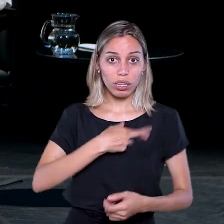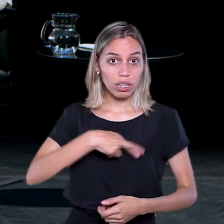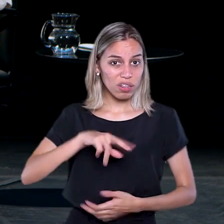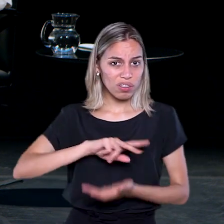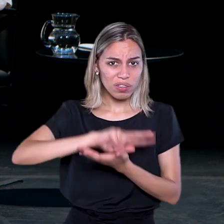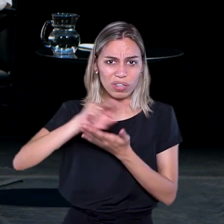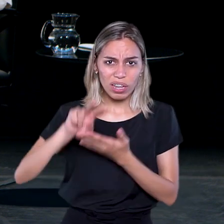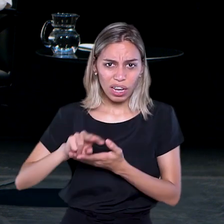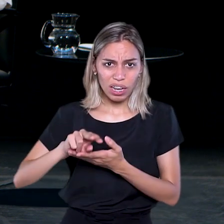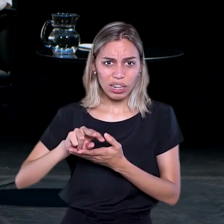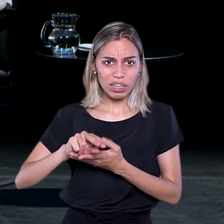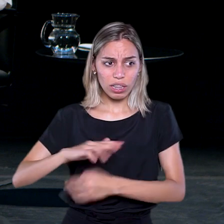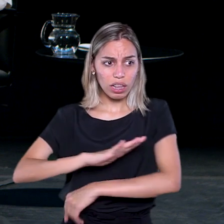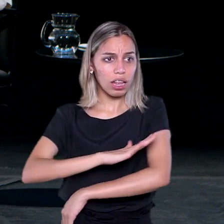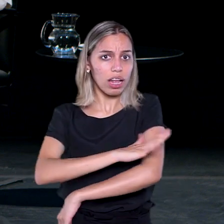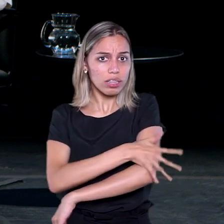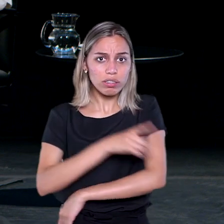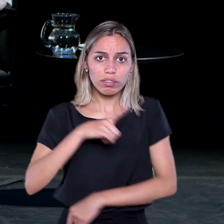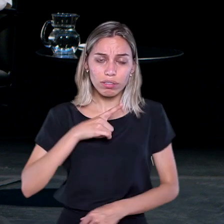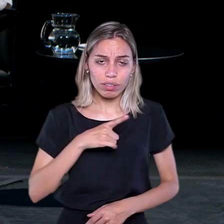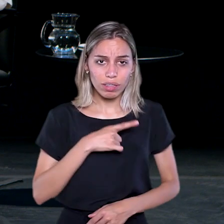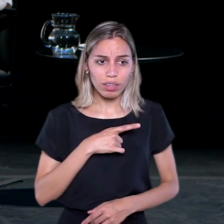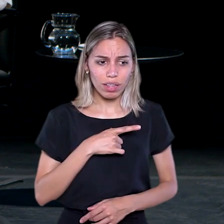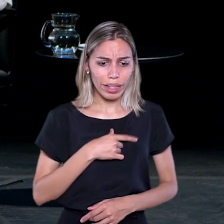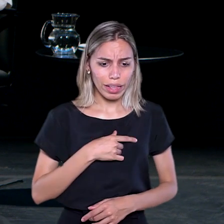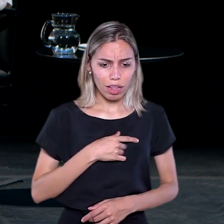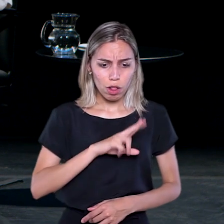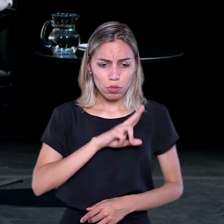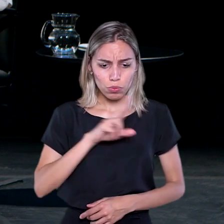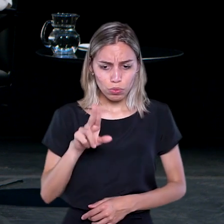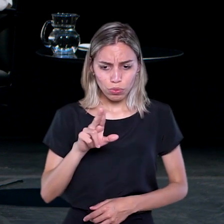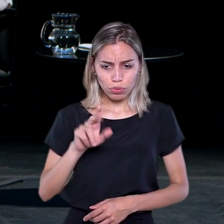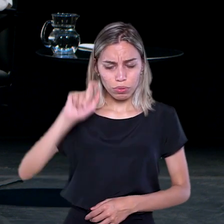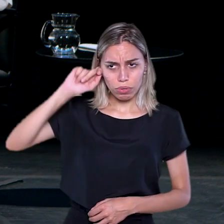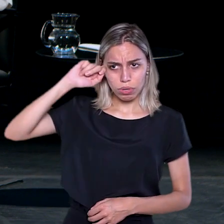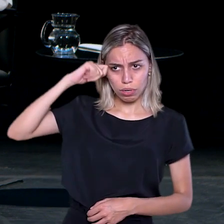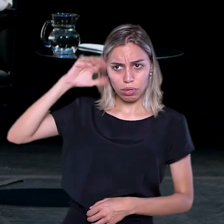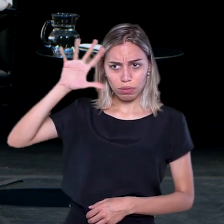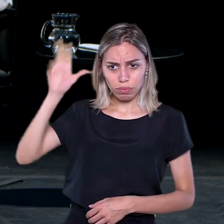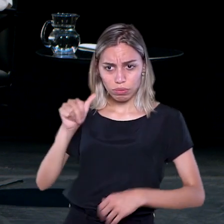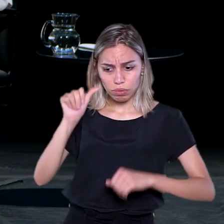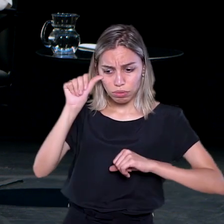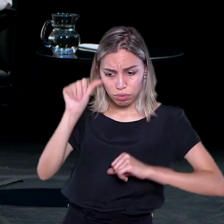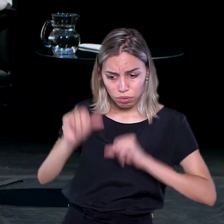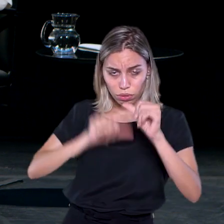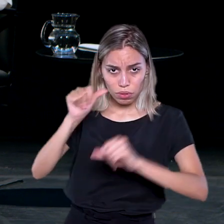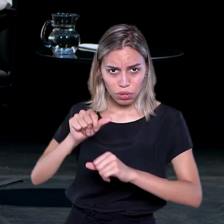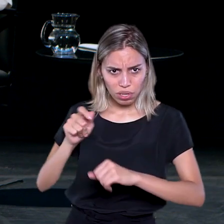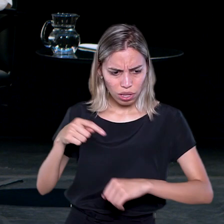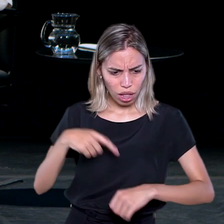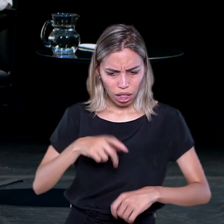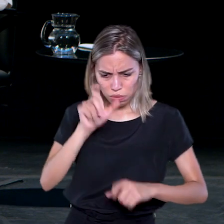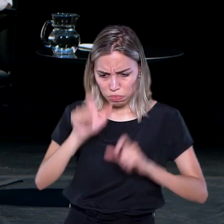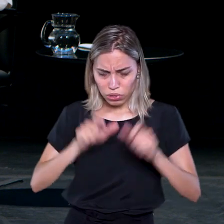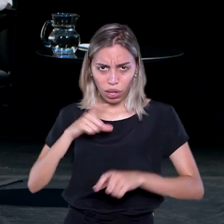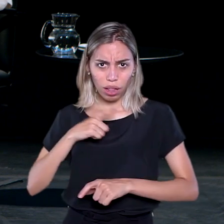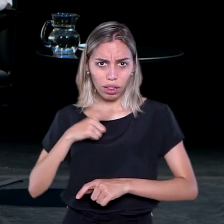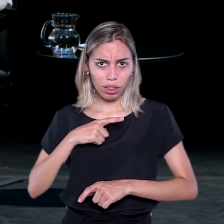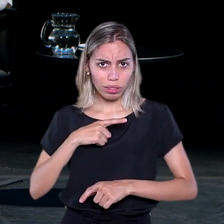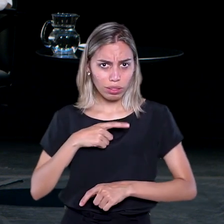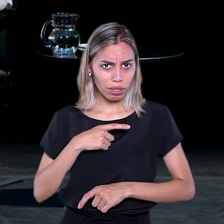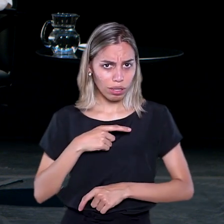A troca dos nossos nomes africanos. A impossibilidade de conhecer nossas origens. Eu não sei te dizer